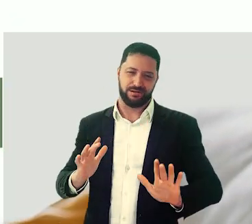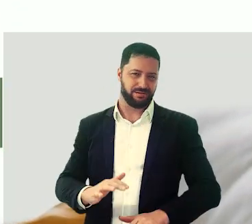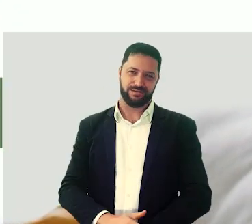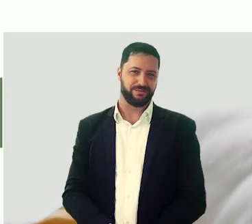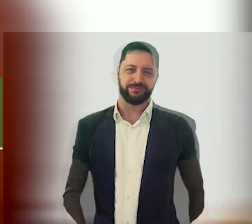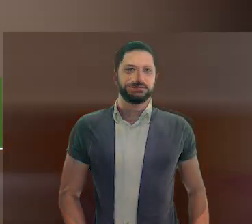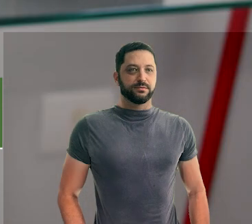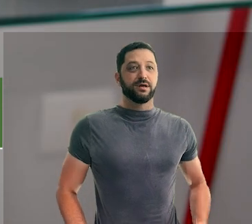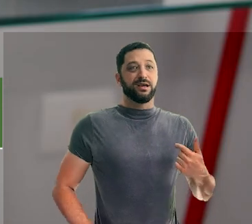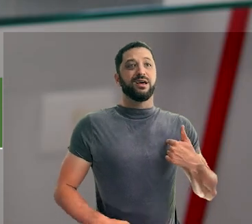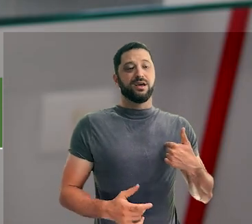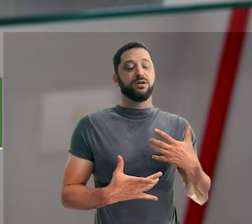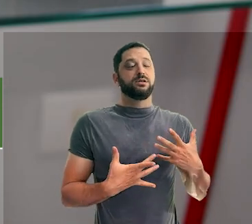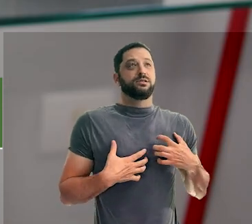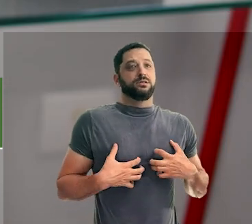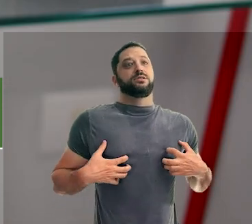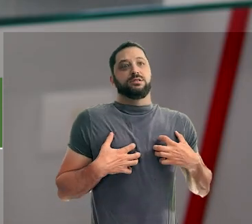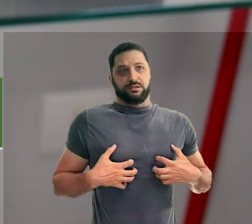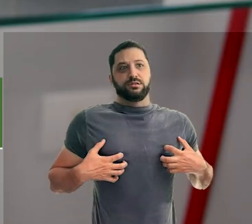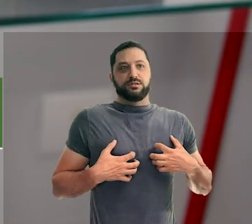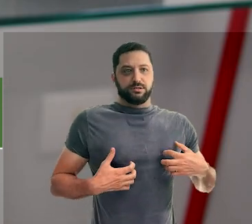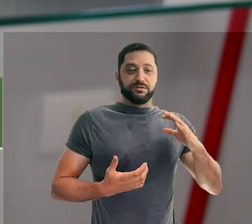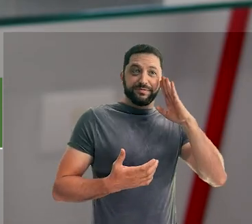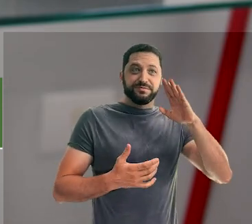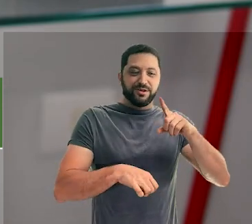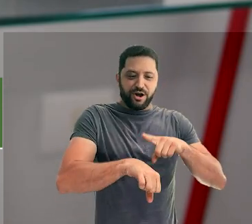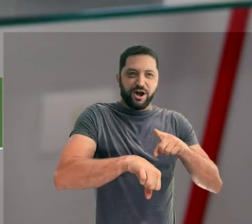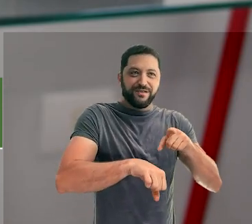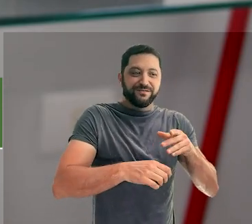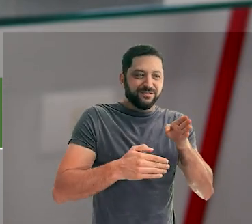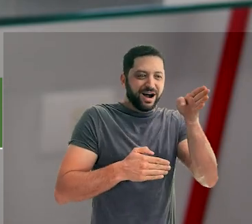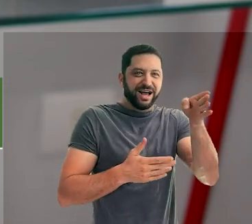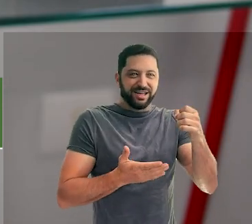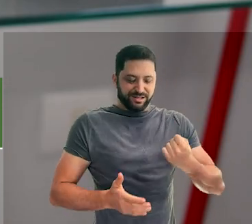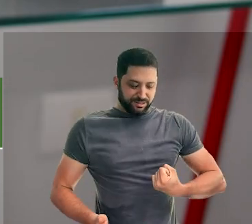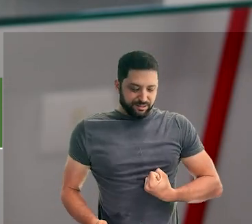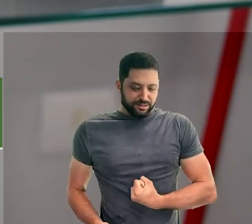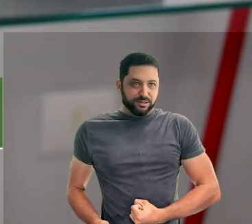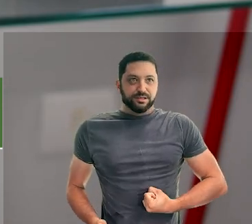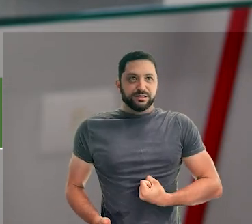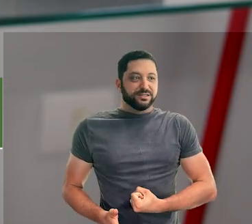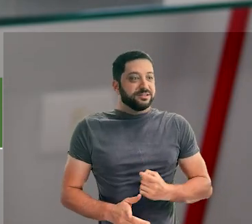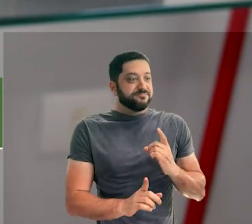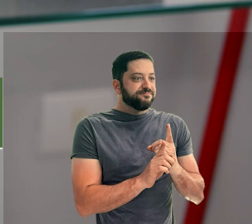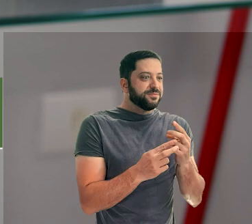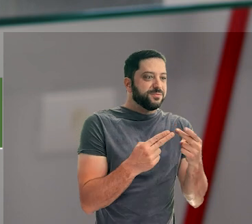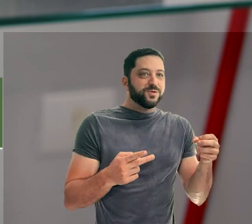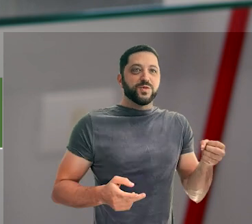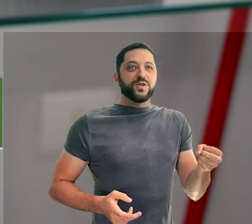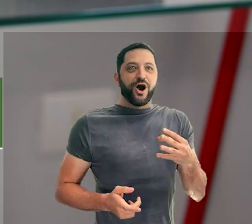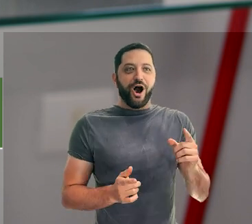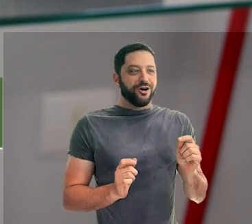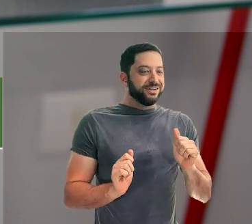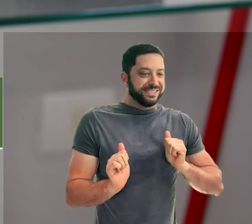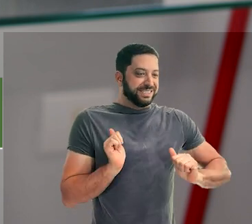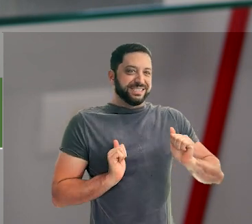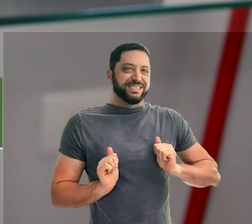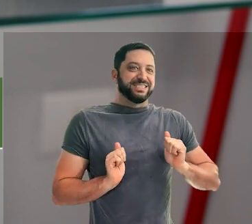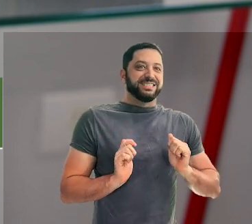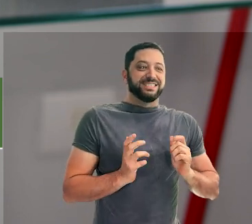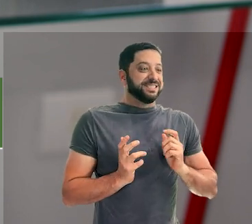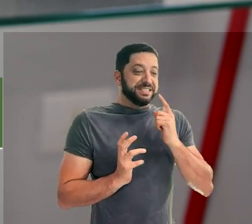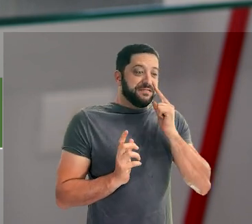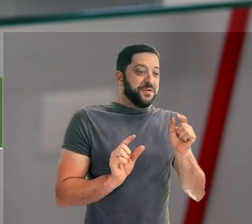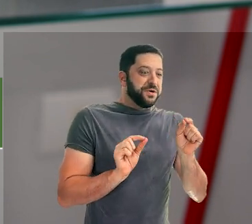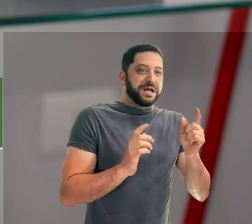são normais. Eu tinha muita ansiedade em relação ao, principalmente ao ultrassom, que a gente, toda vez que a gente era uma coisa nova, era uma